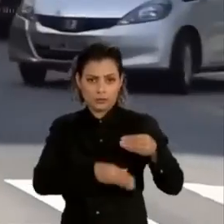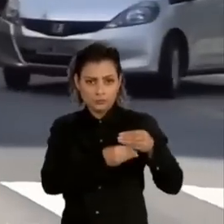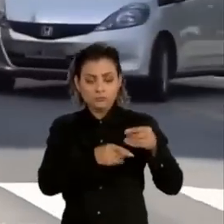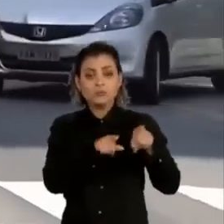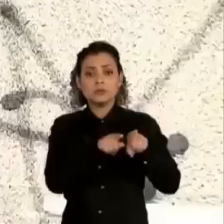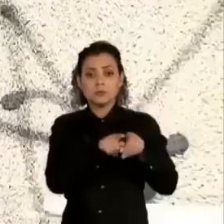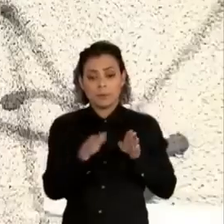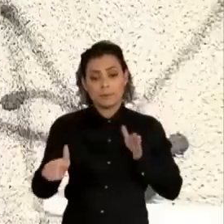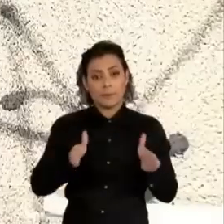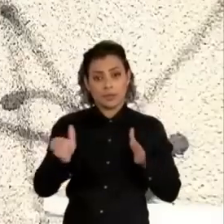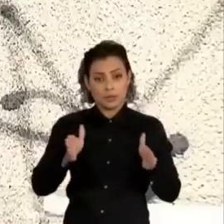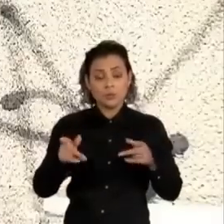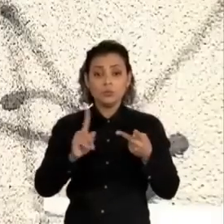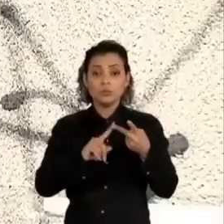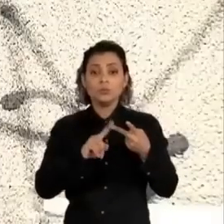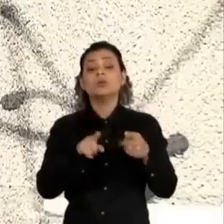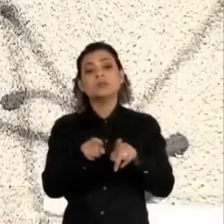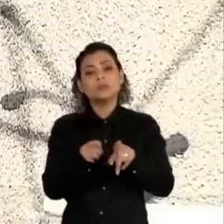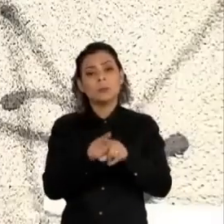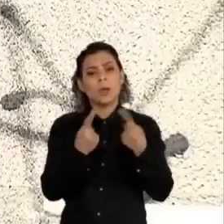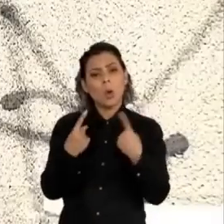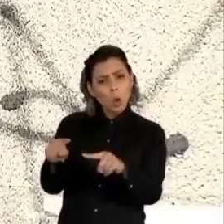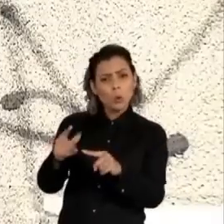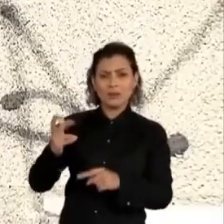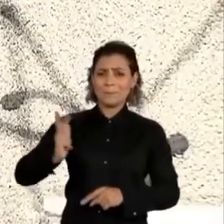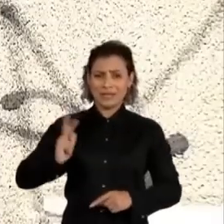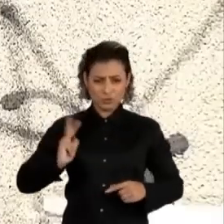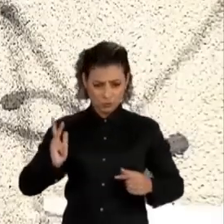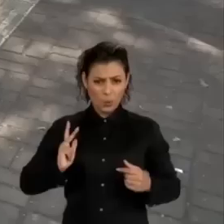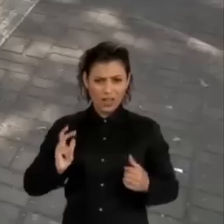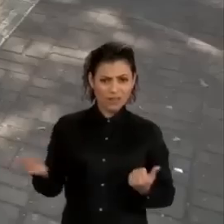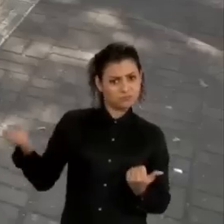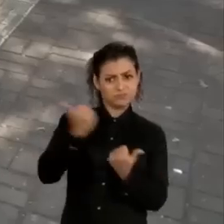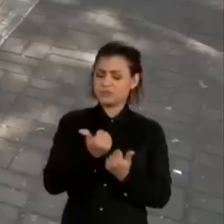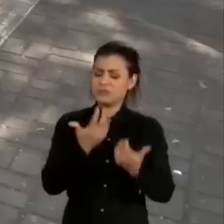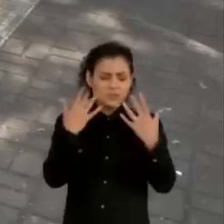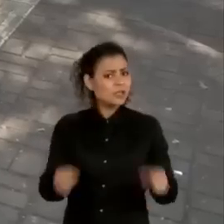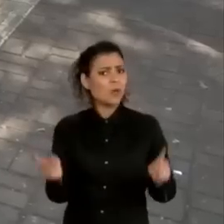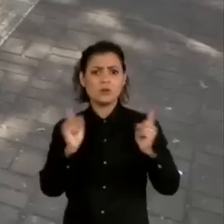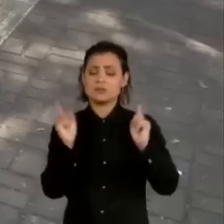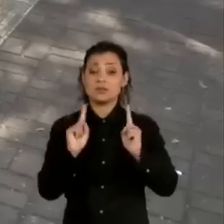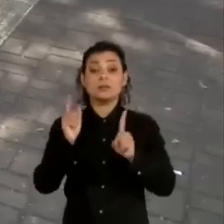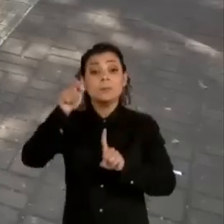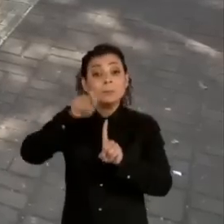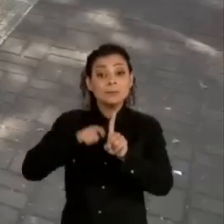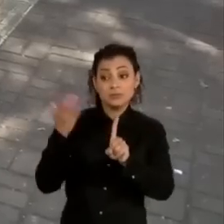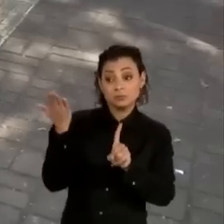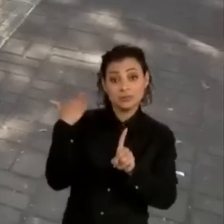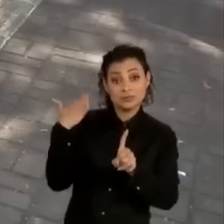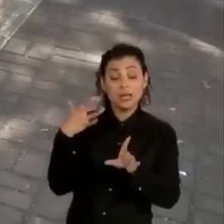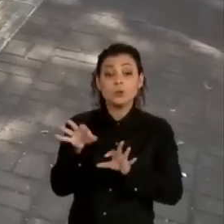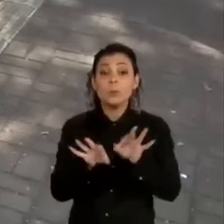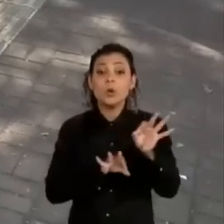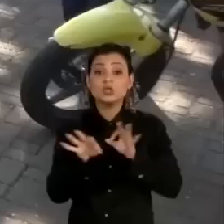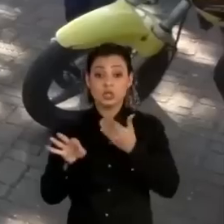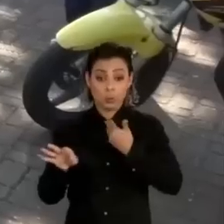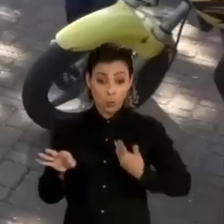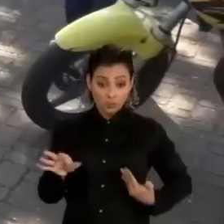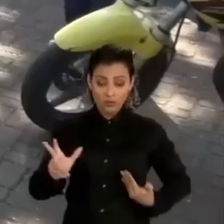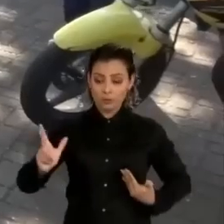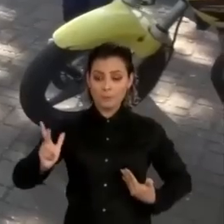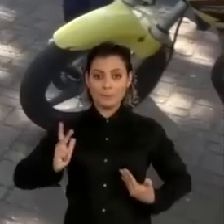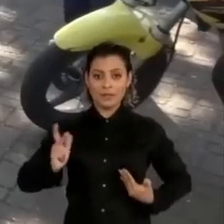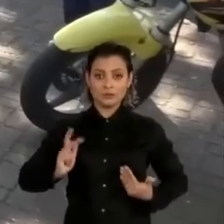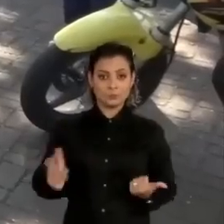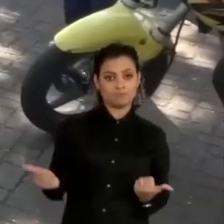do período e também é contra a privatização da estatal, incluída no mês passado no programa de privatizações do